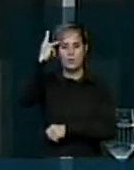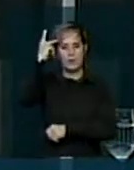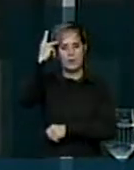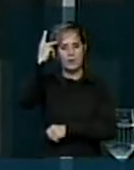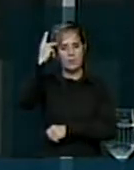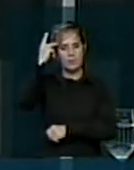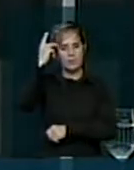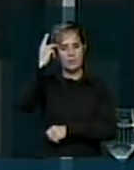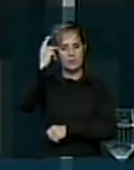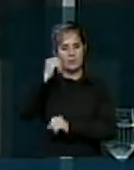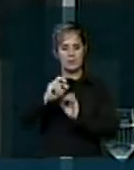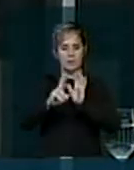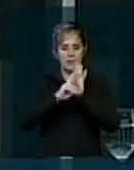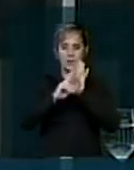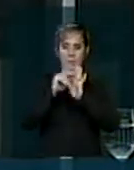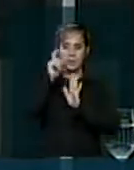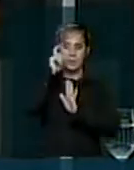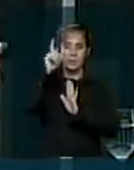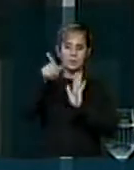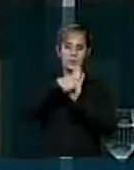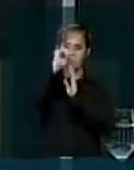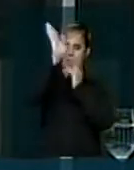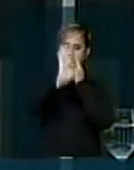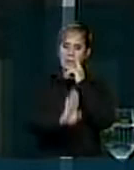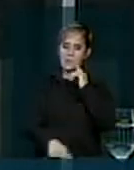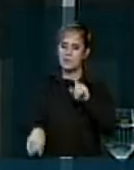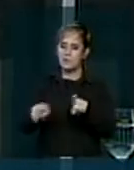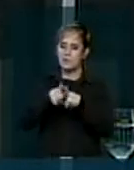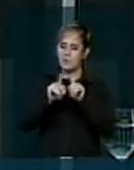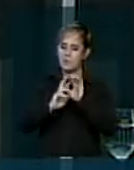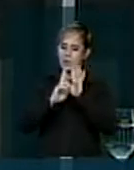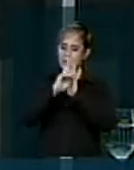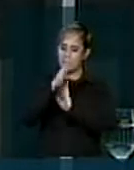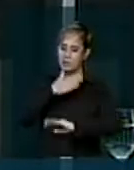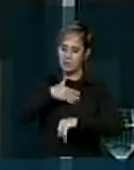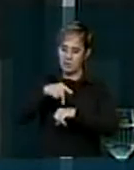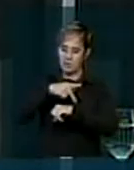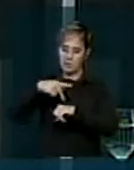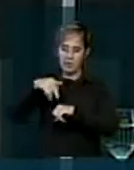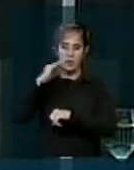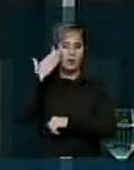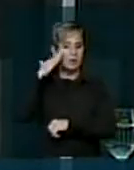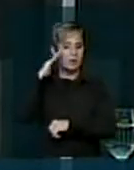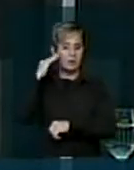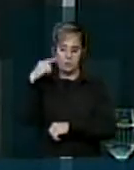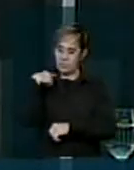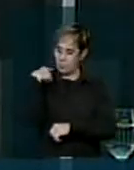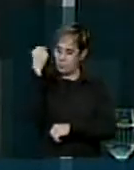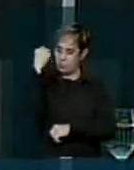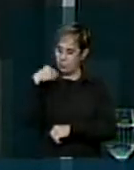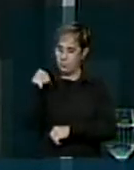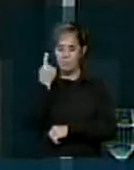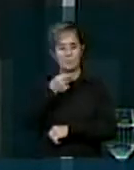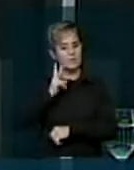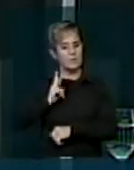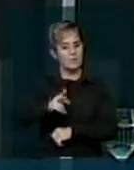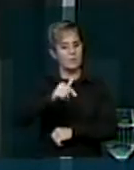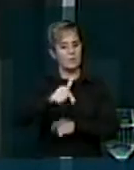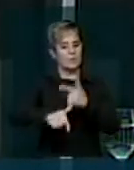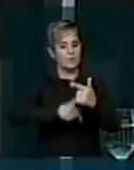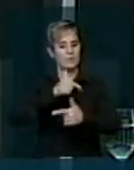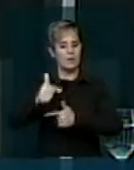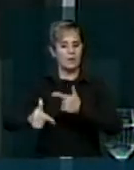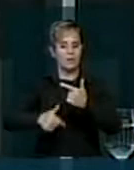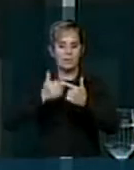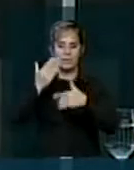representando os interesses nacionais e o meu país, entenderam de nós darmos continuidade ao trabalho